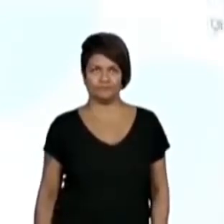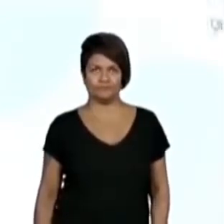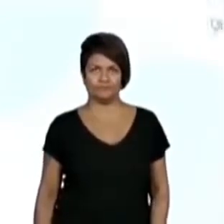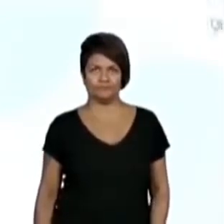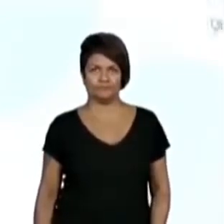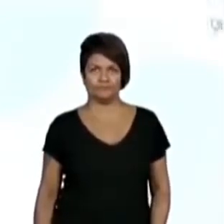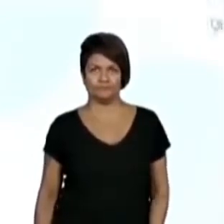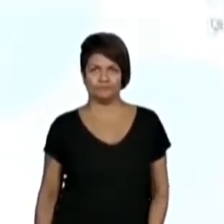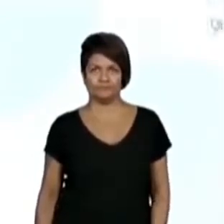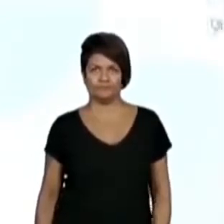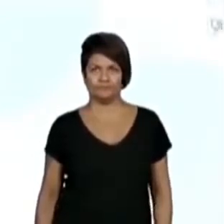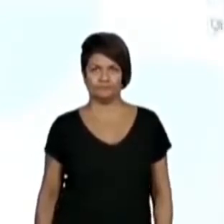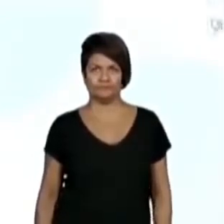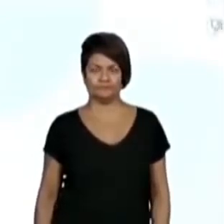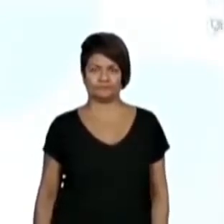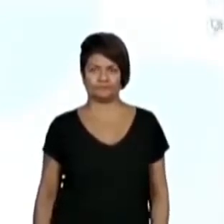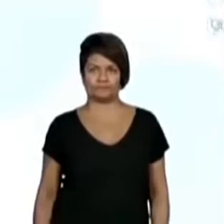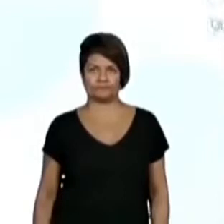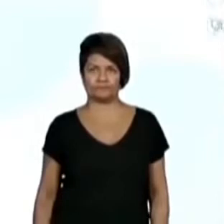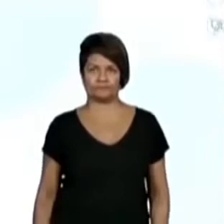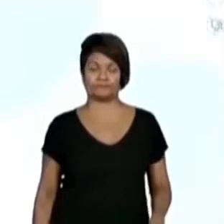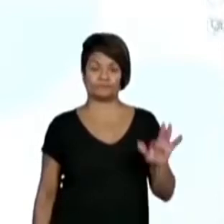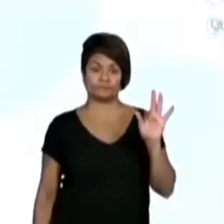O R.